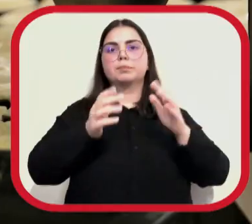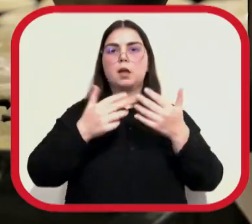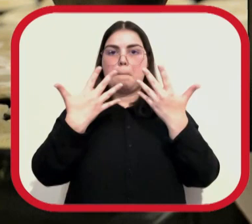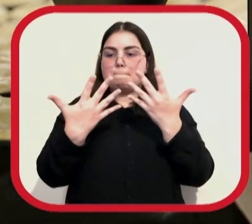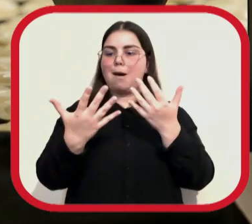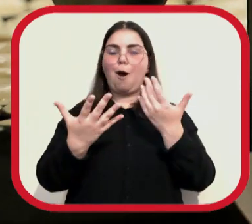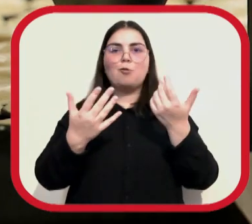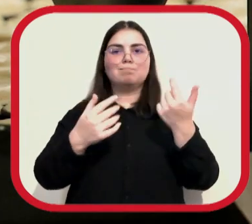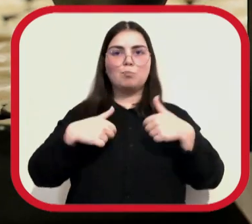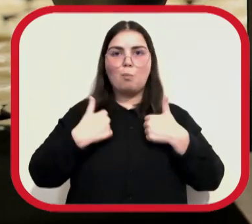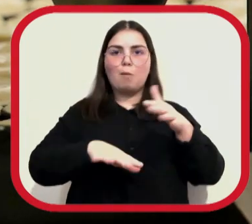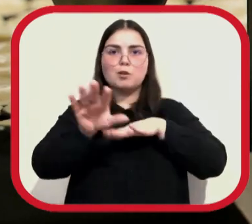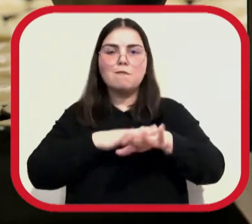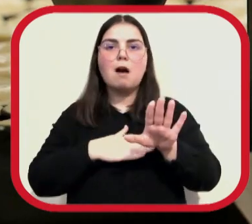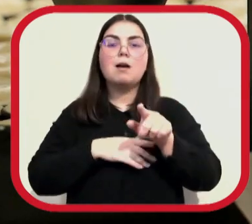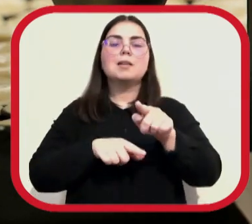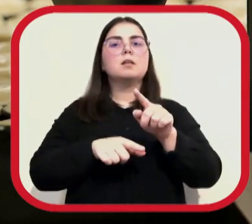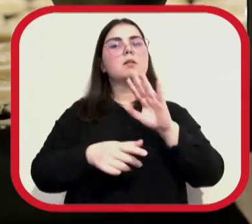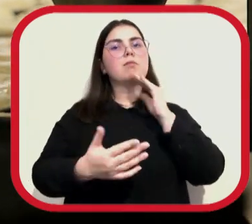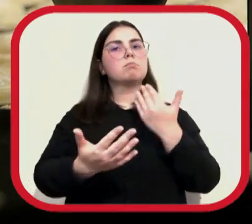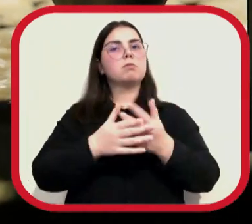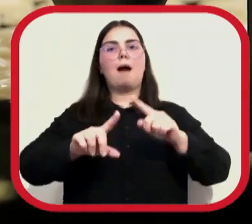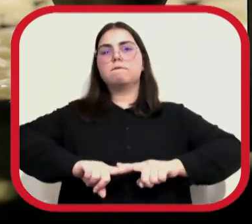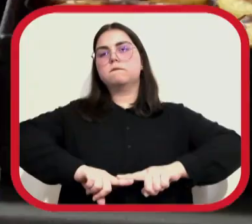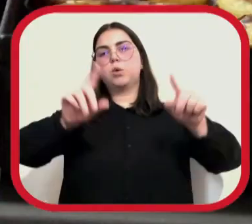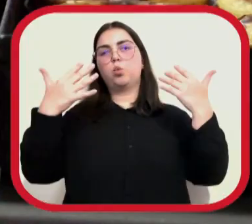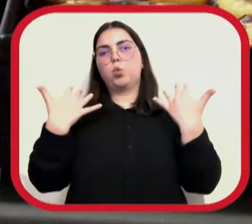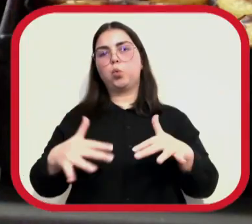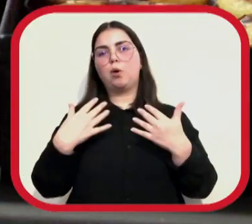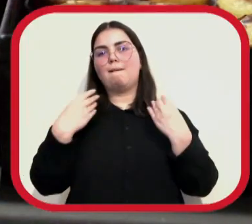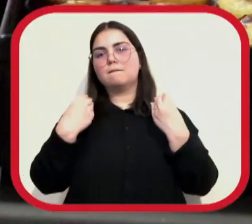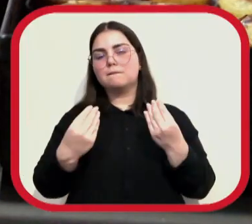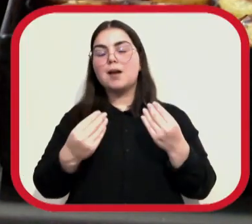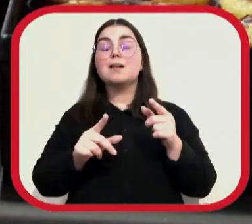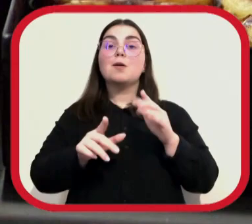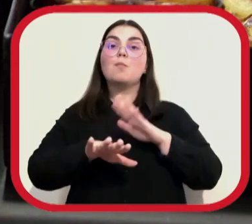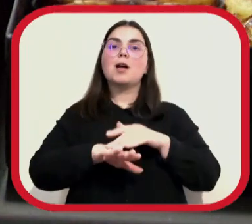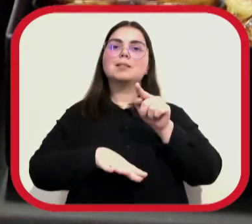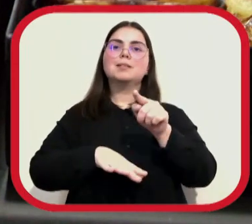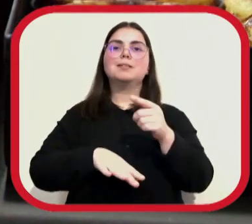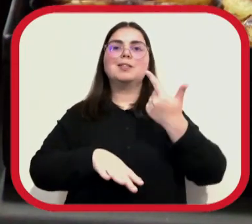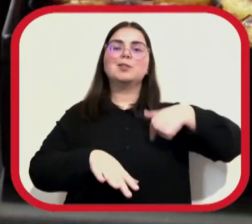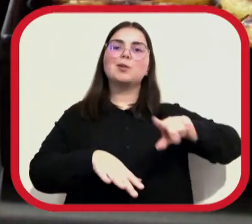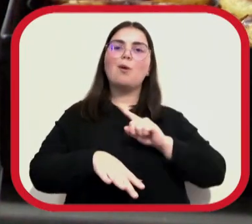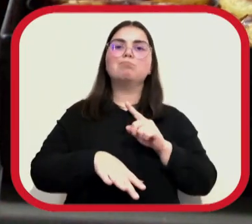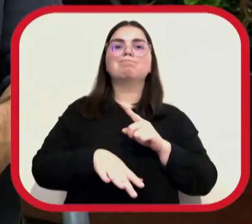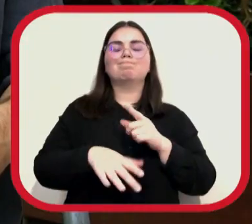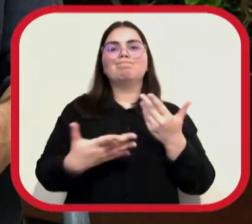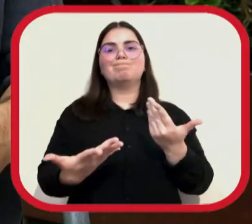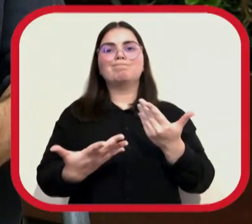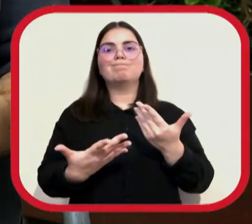pastéis são feitos à mão, um por um, e isso faz a diferença na qualidade final do produto. Portanto, é assim que se